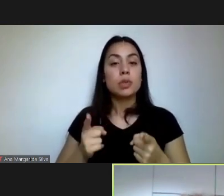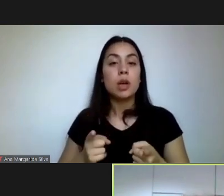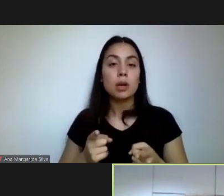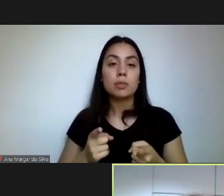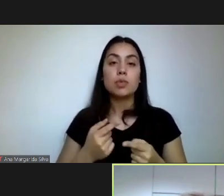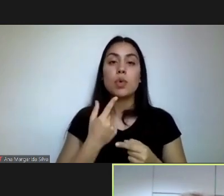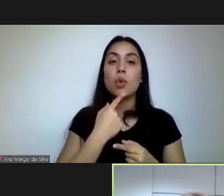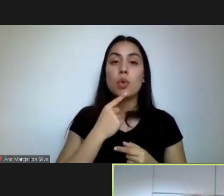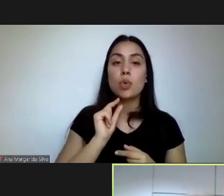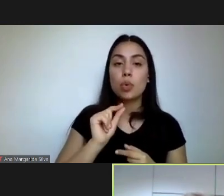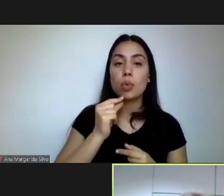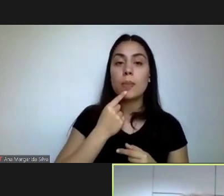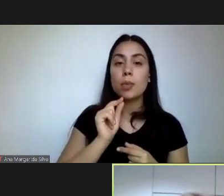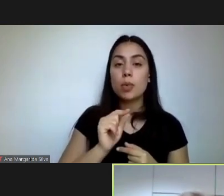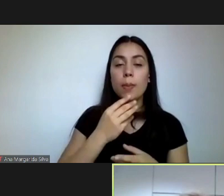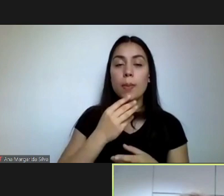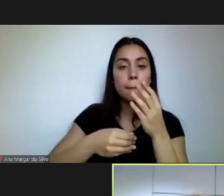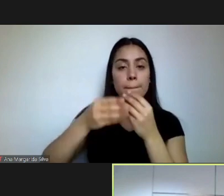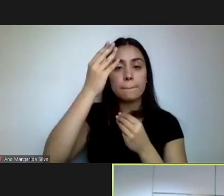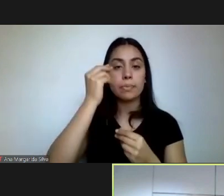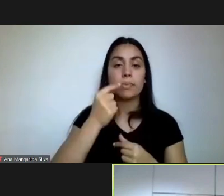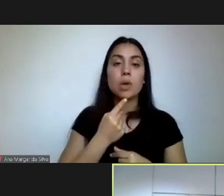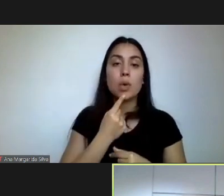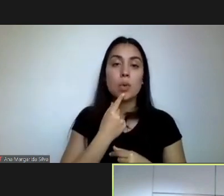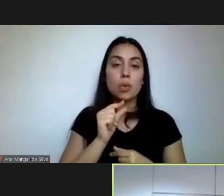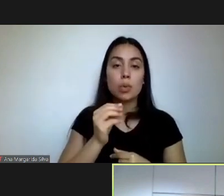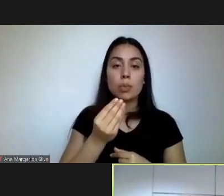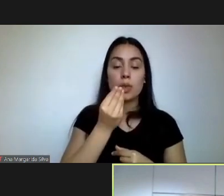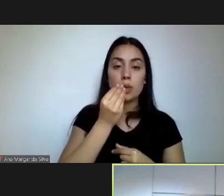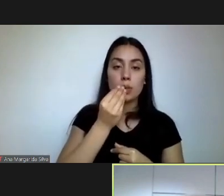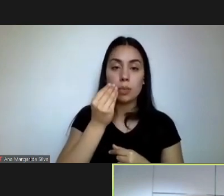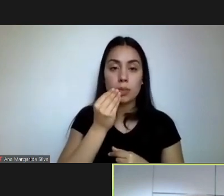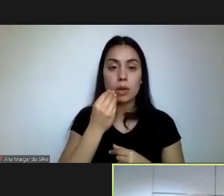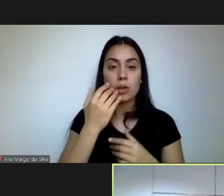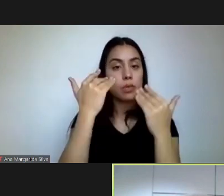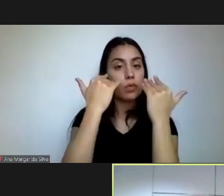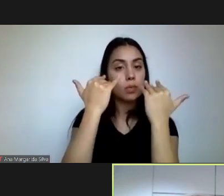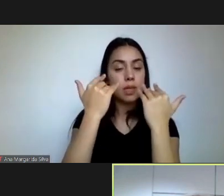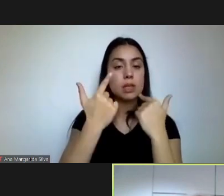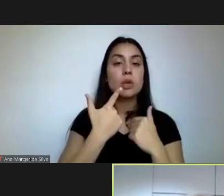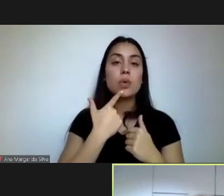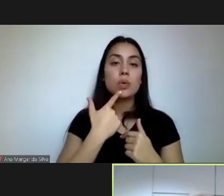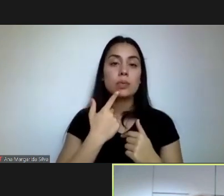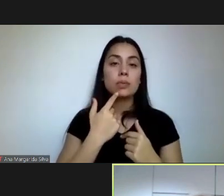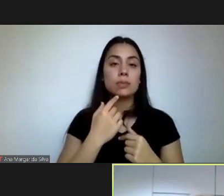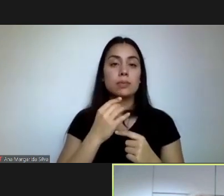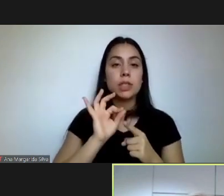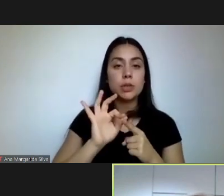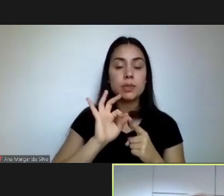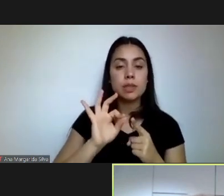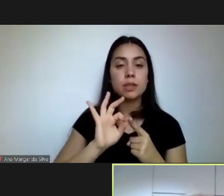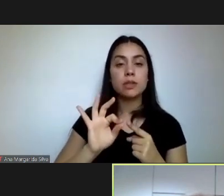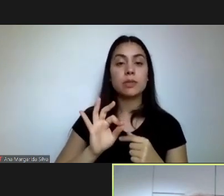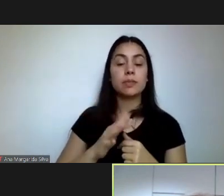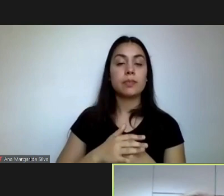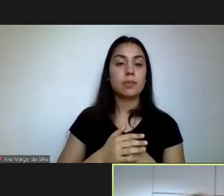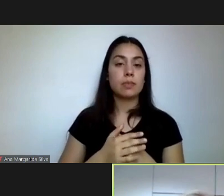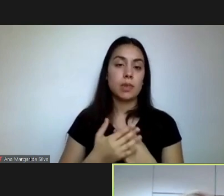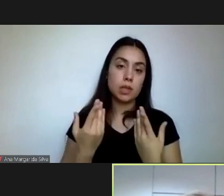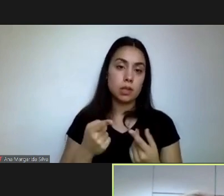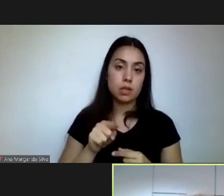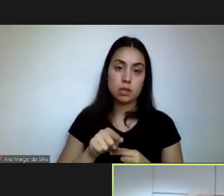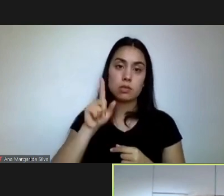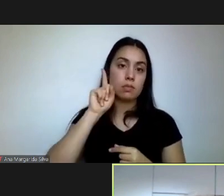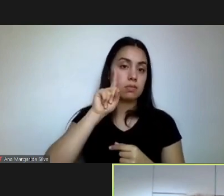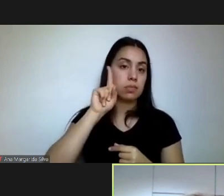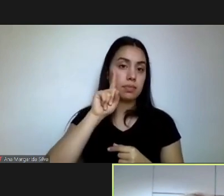as informações e começámos a criar uma dinâmica que trouxe frutos e que foram muito bons. Portanto, esta ideia de que